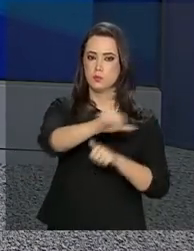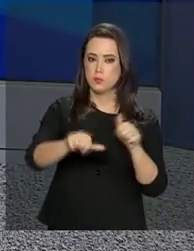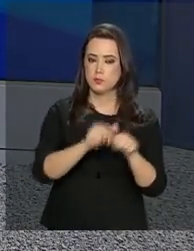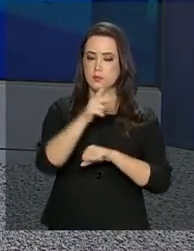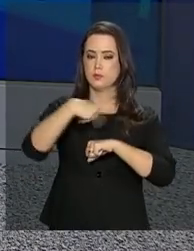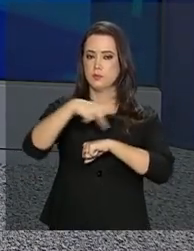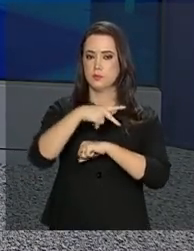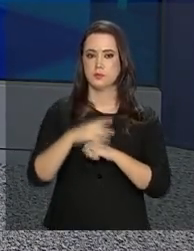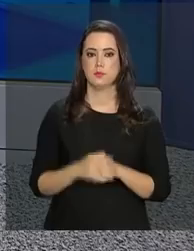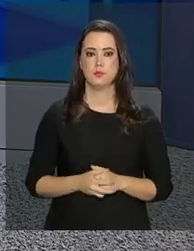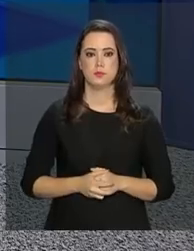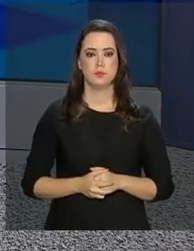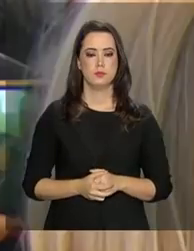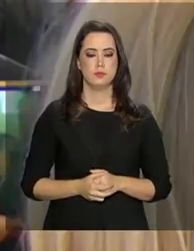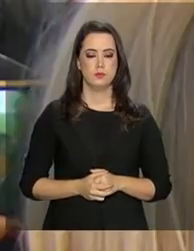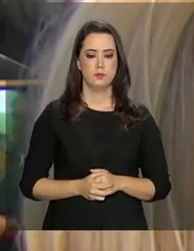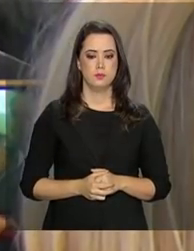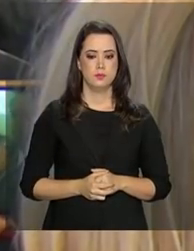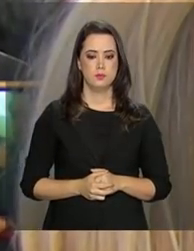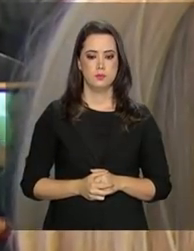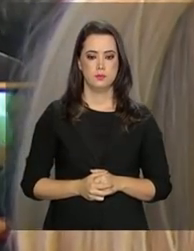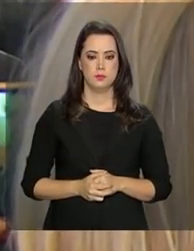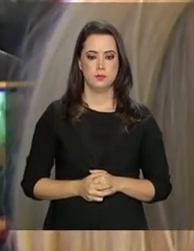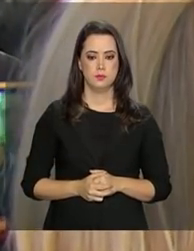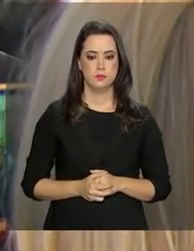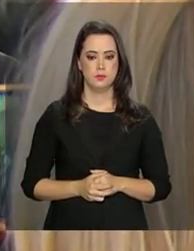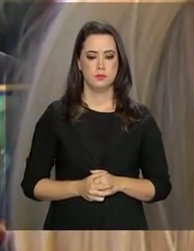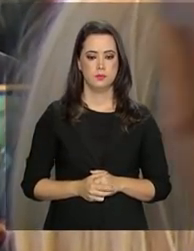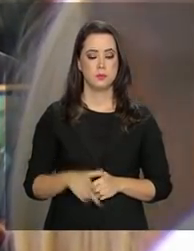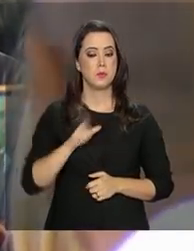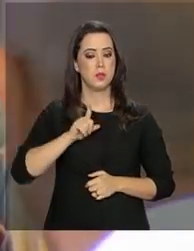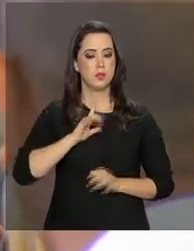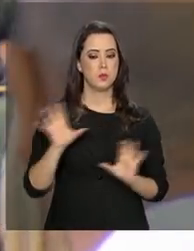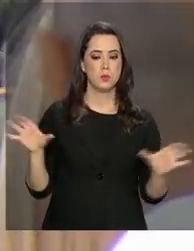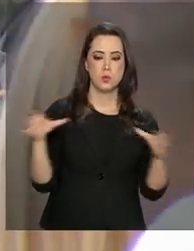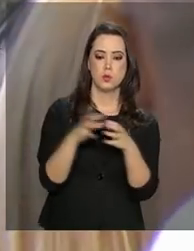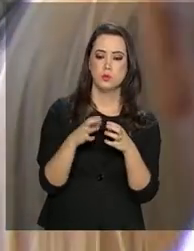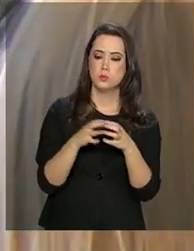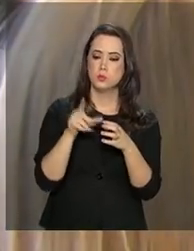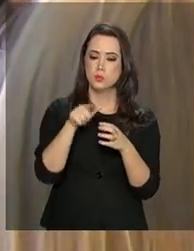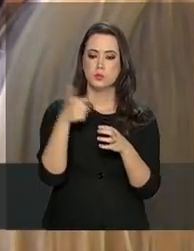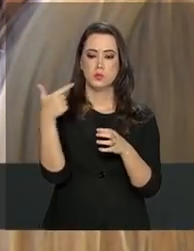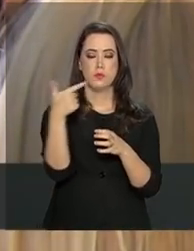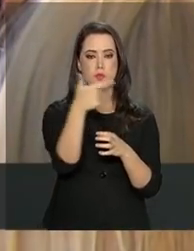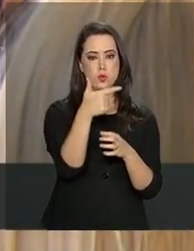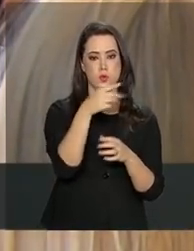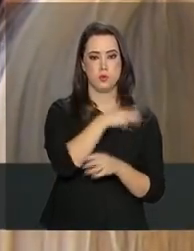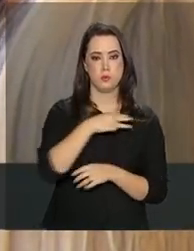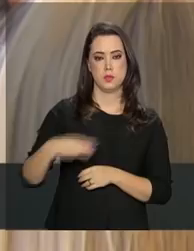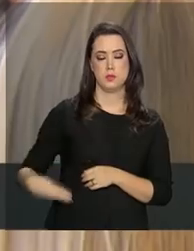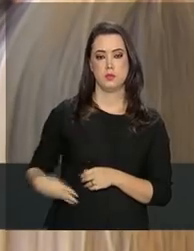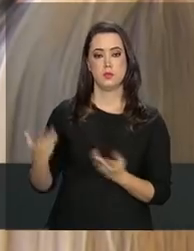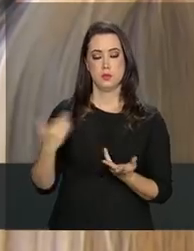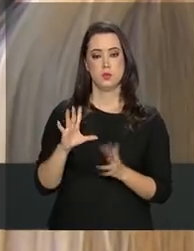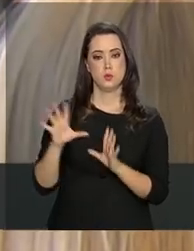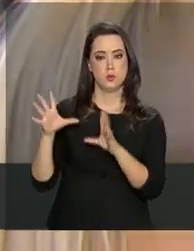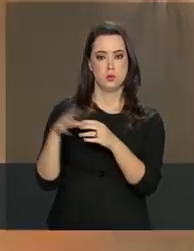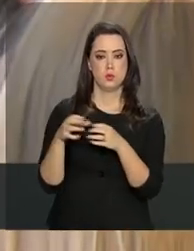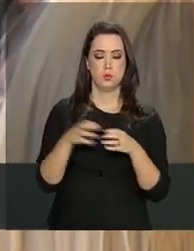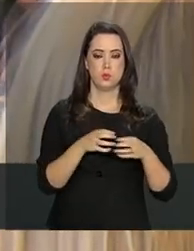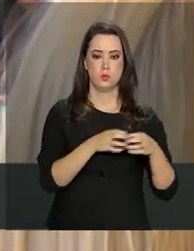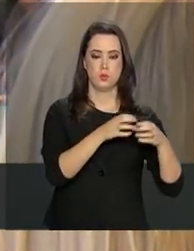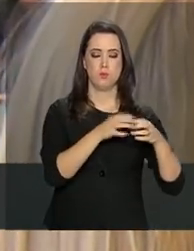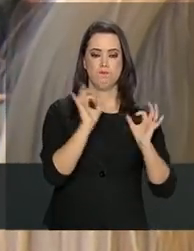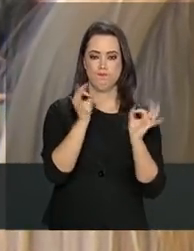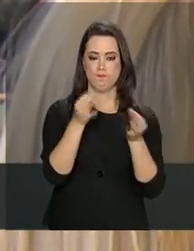mudar o país temos um time de 22 mil euros e com todo o toda